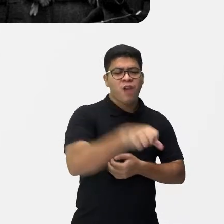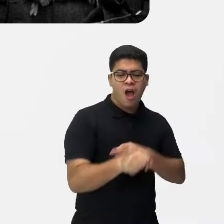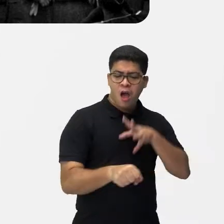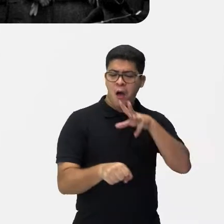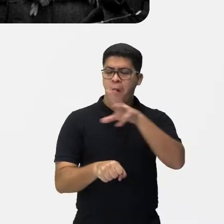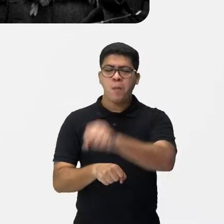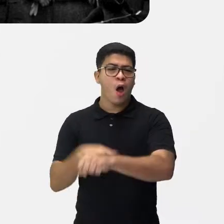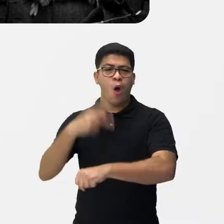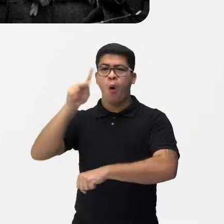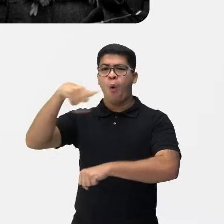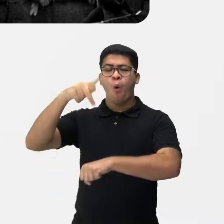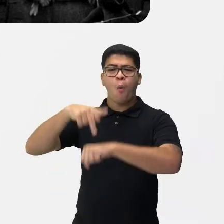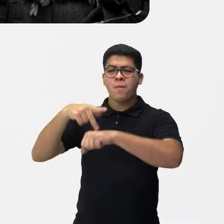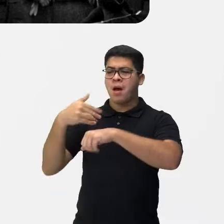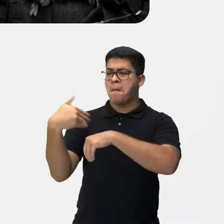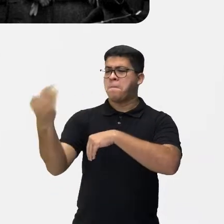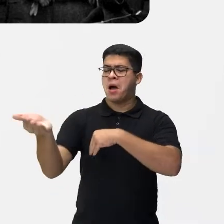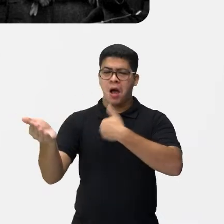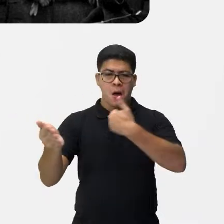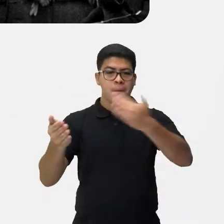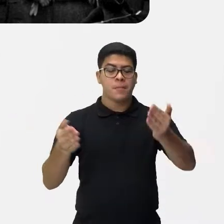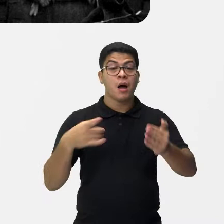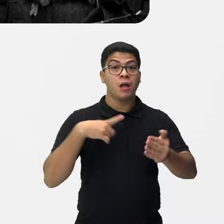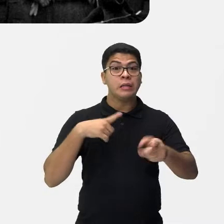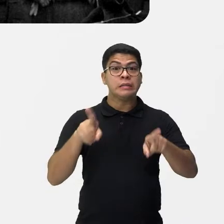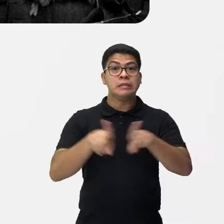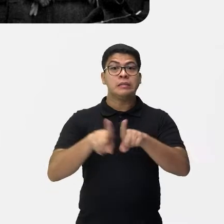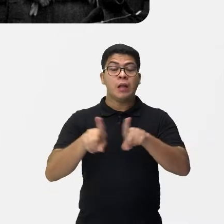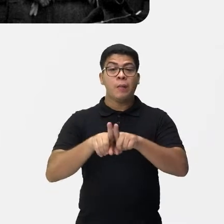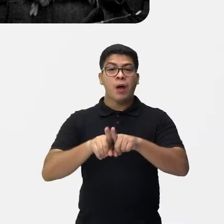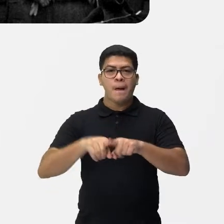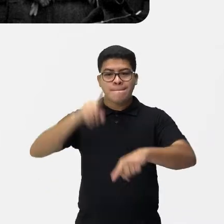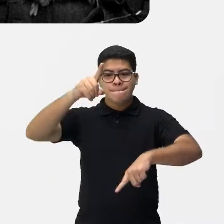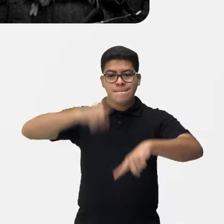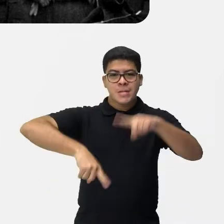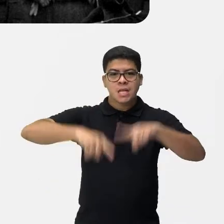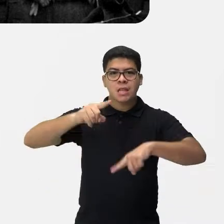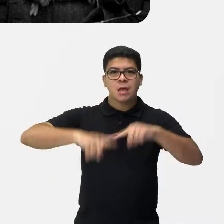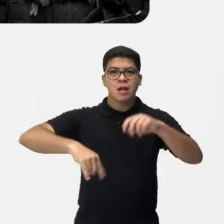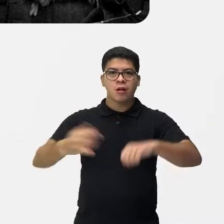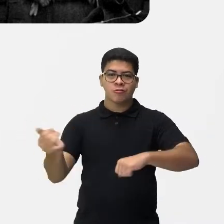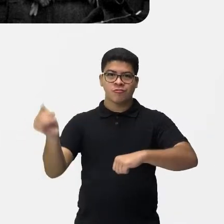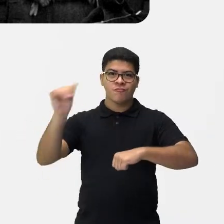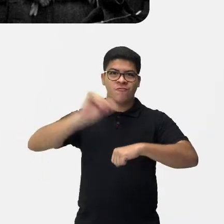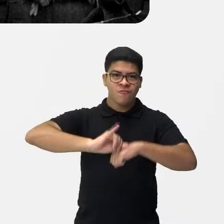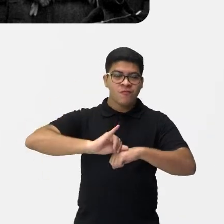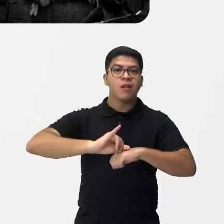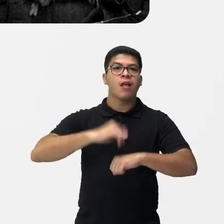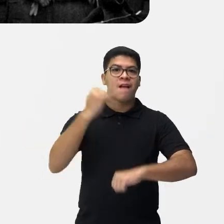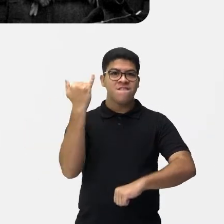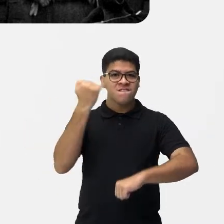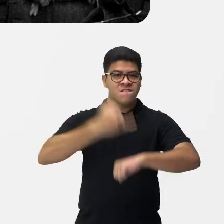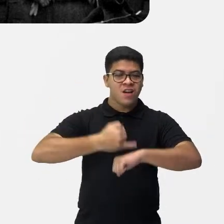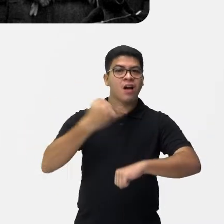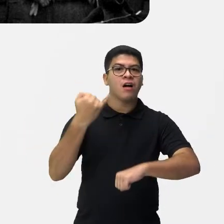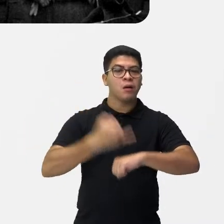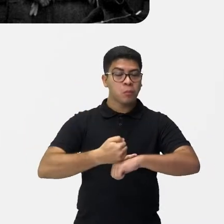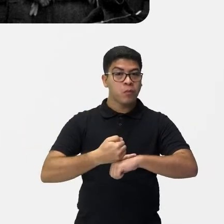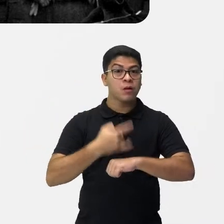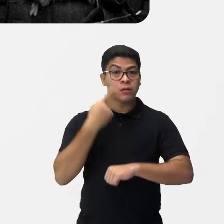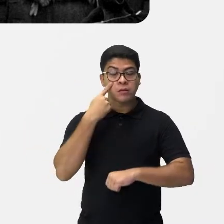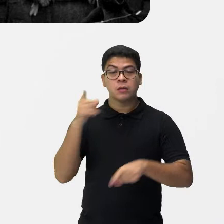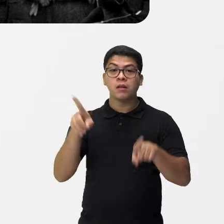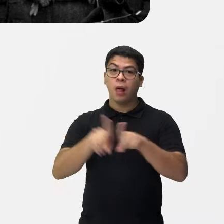garantir fornecimento de minério e ferro, que eram fundamentais para a guerra, não é? Então, para conseguir a